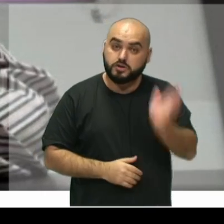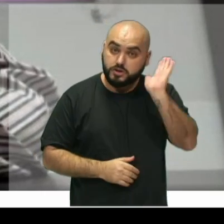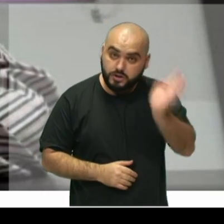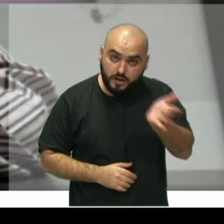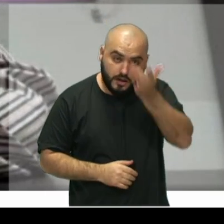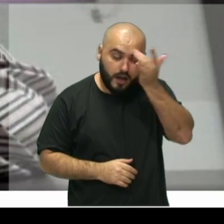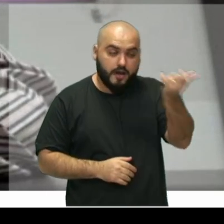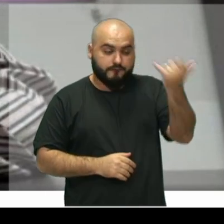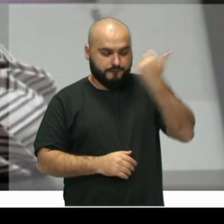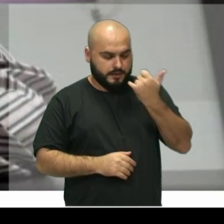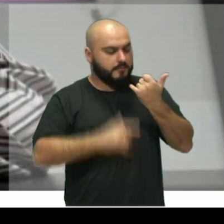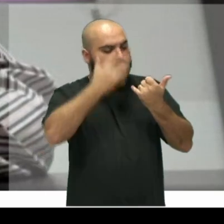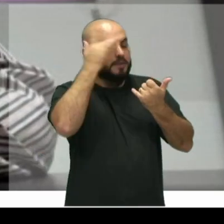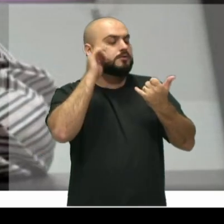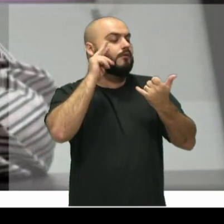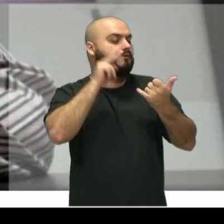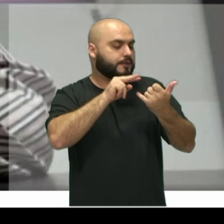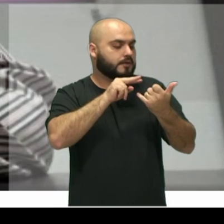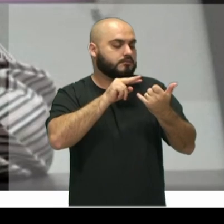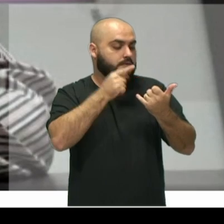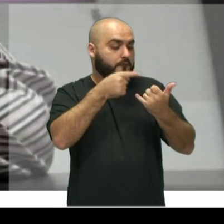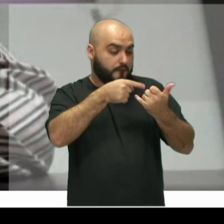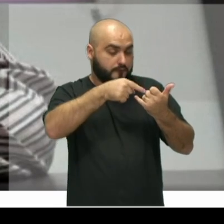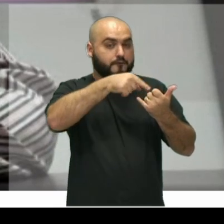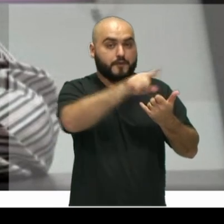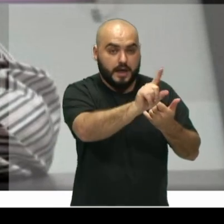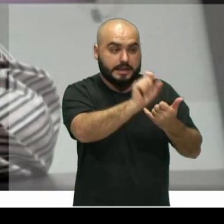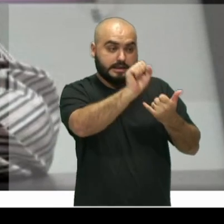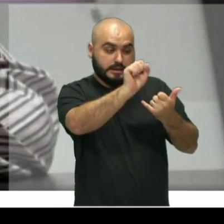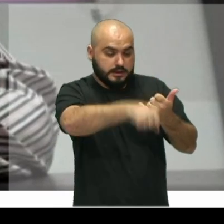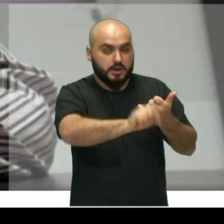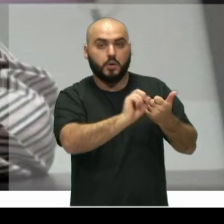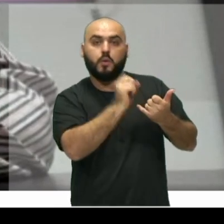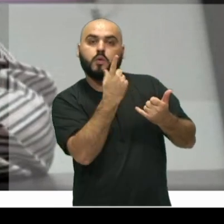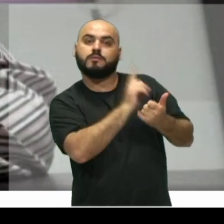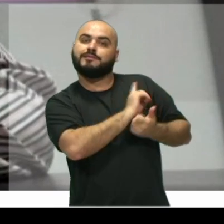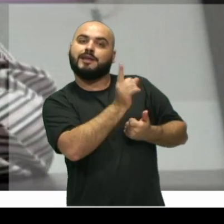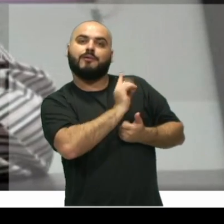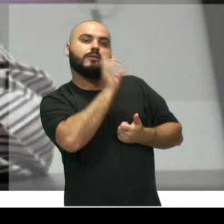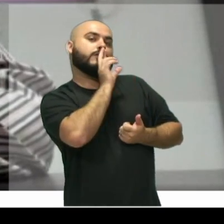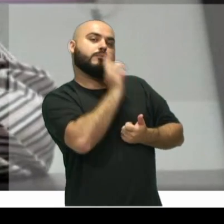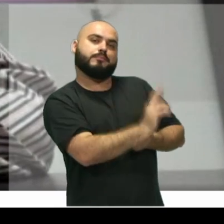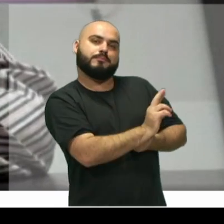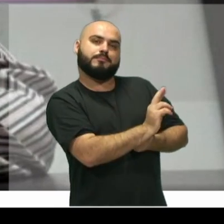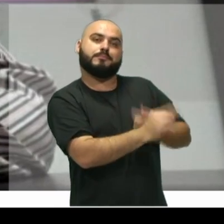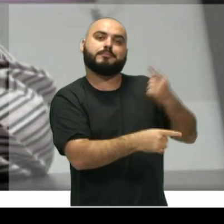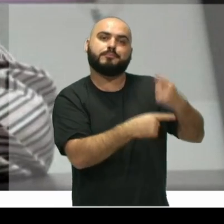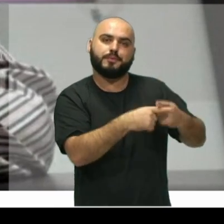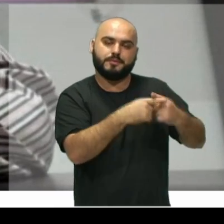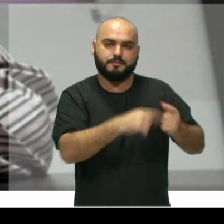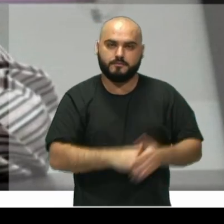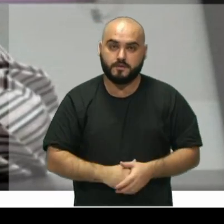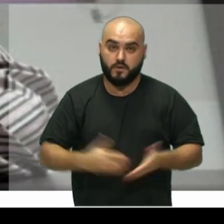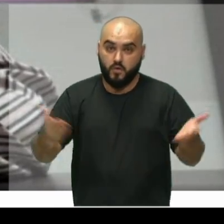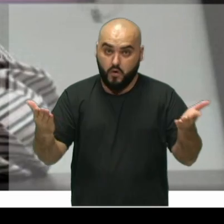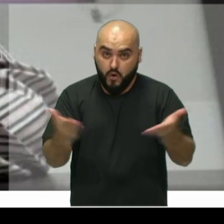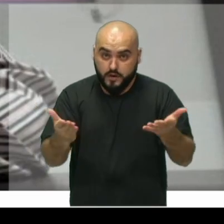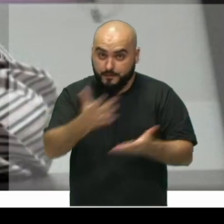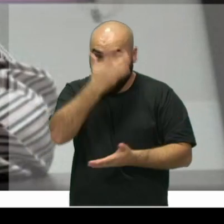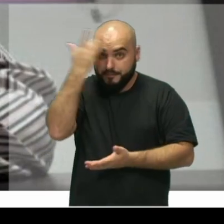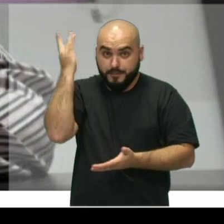para a cirurgia, ou para a consulta, ou para aquilo que está agendado, ou não. Por que tem que ter esse sistema? Hoje, o índice de pessoas que